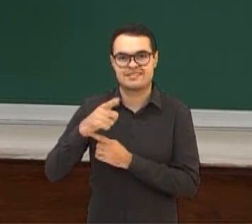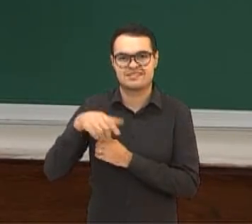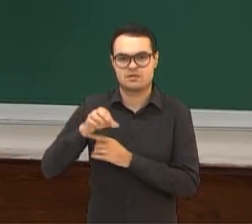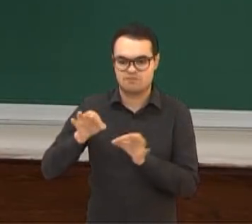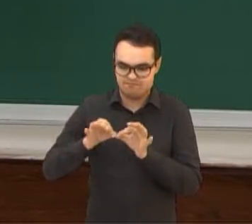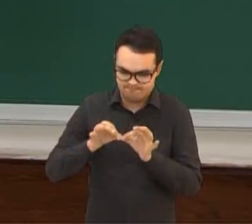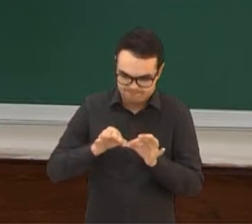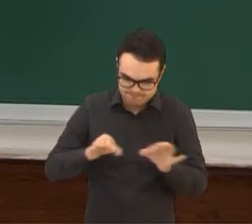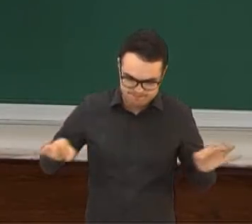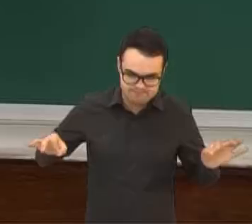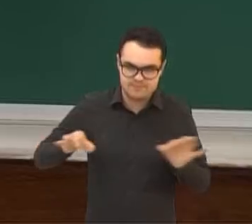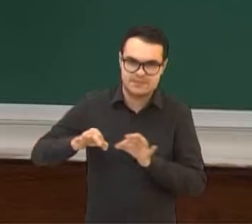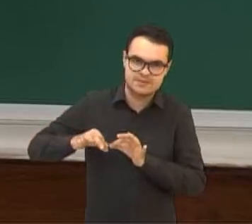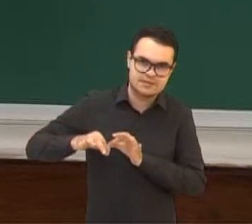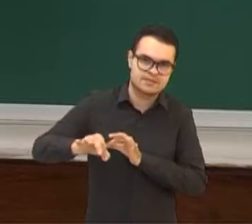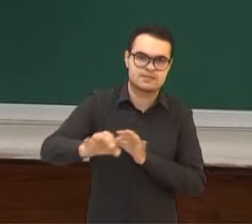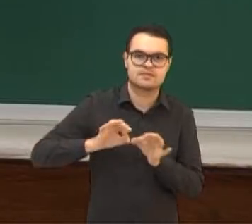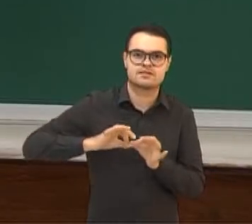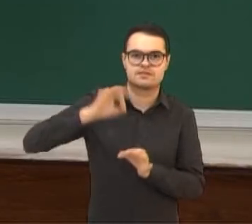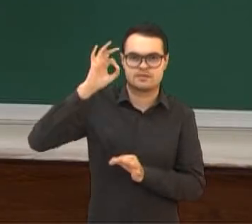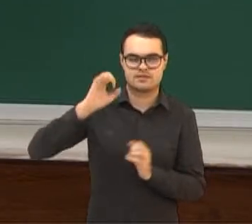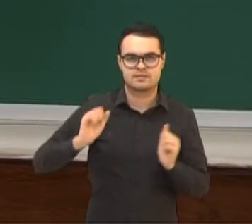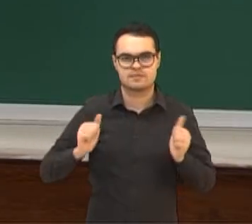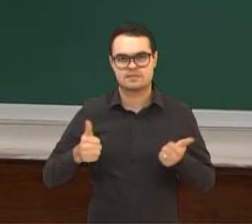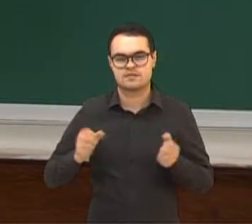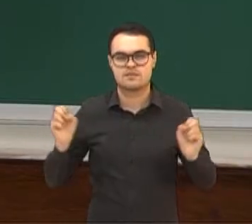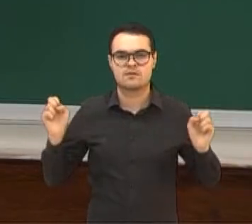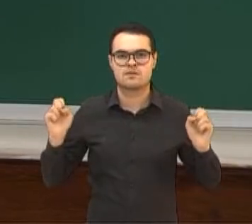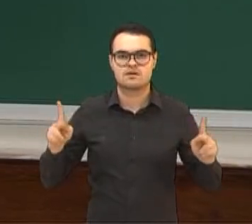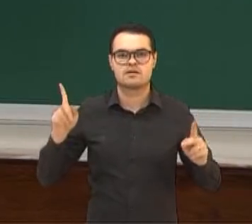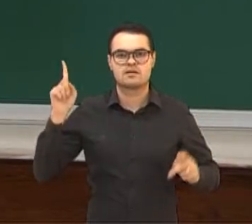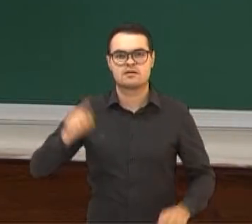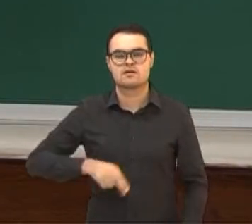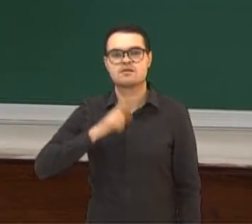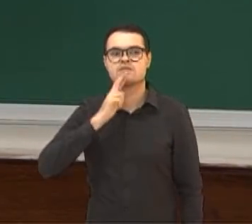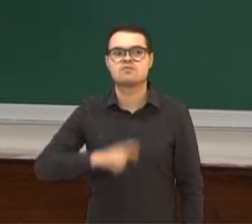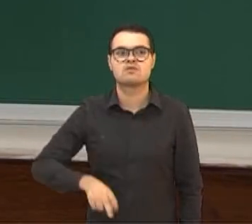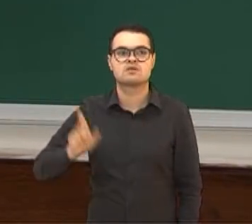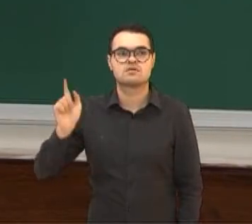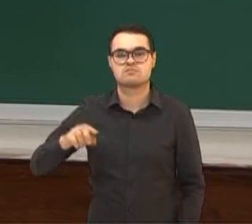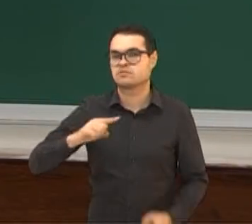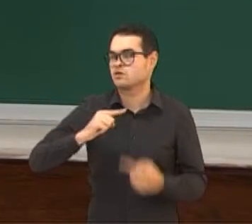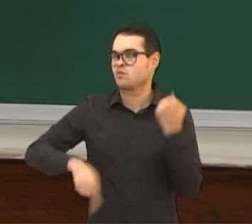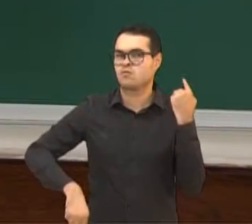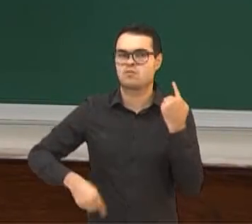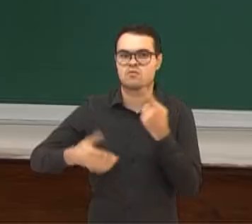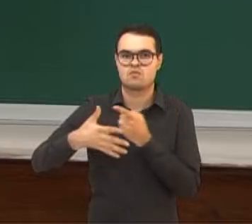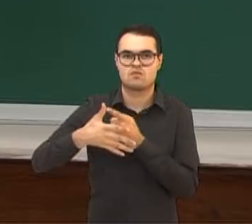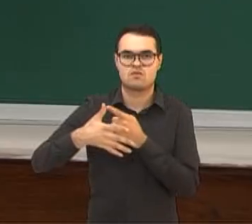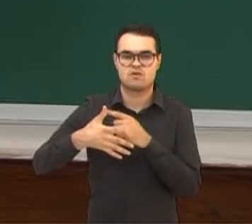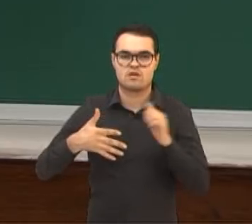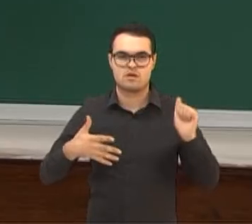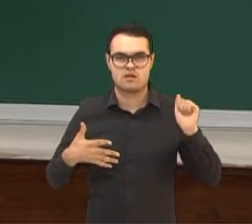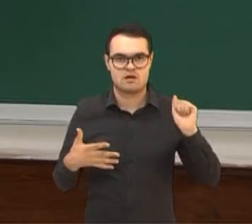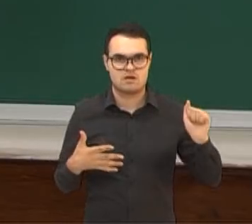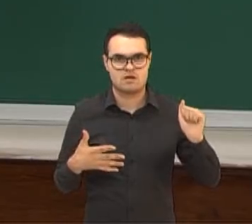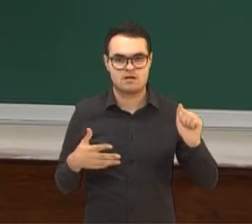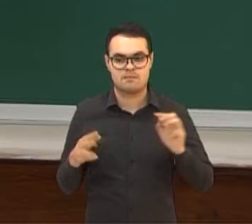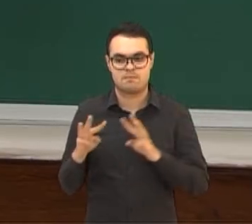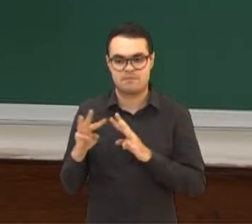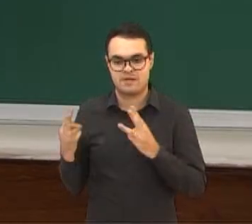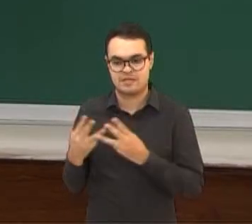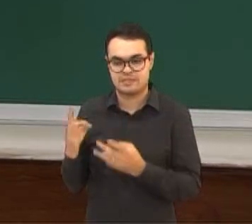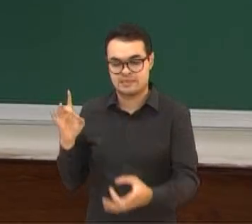que ocupa a matéria, ok? Então, resposta da atividade 5, alternativa incorreta. Letra A, massa é uma